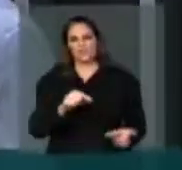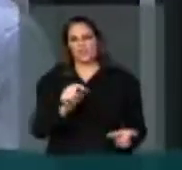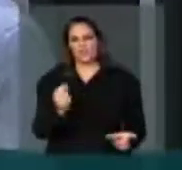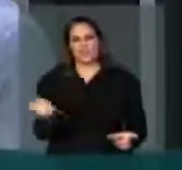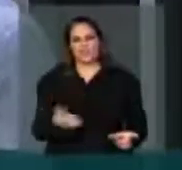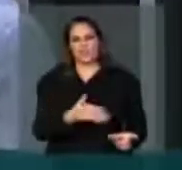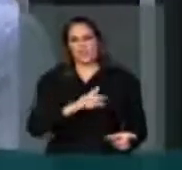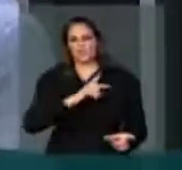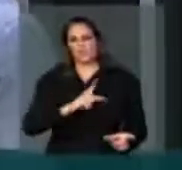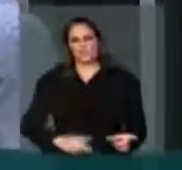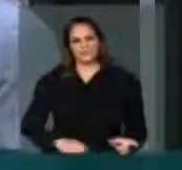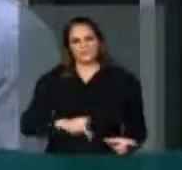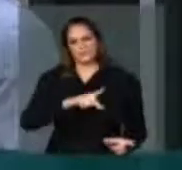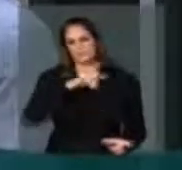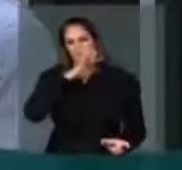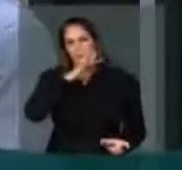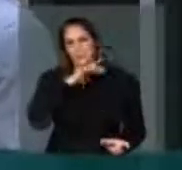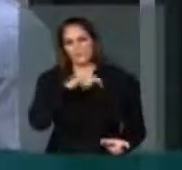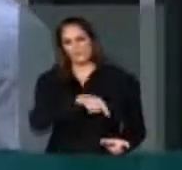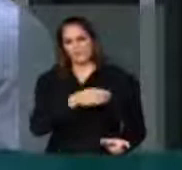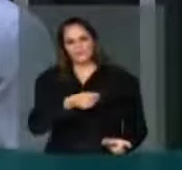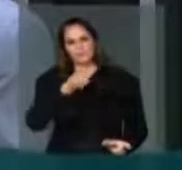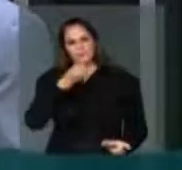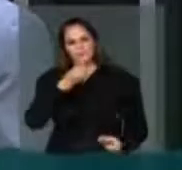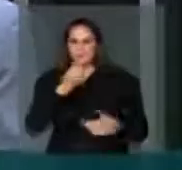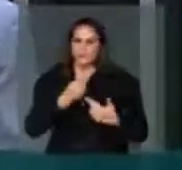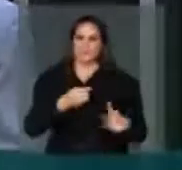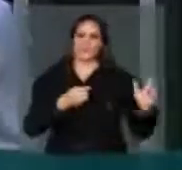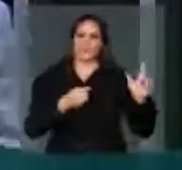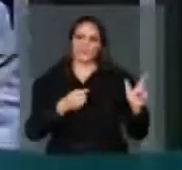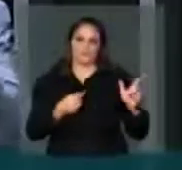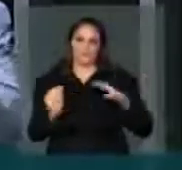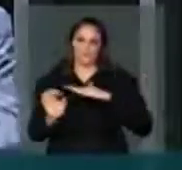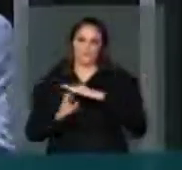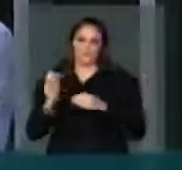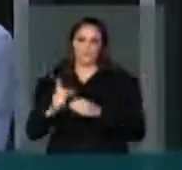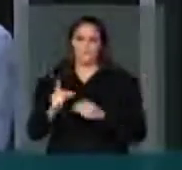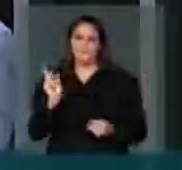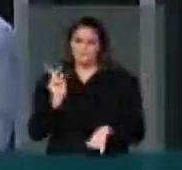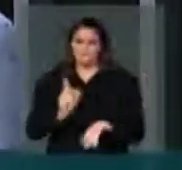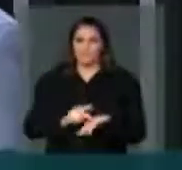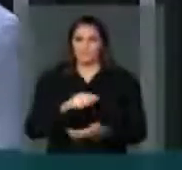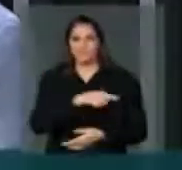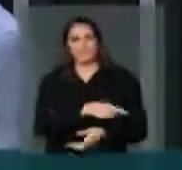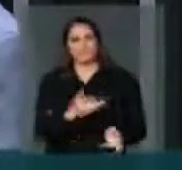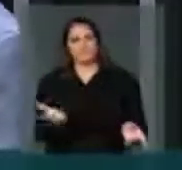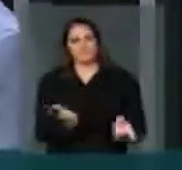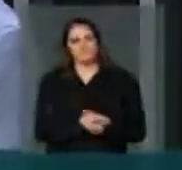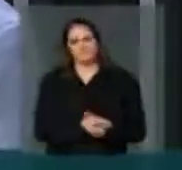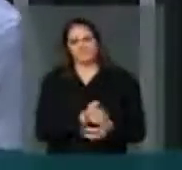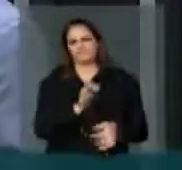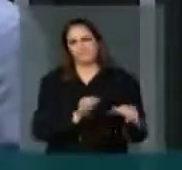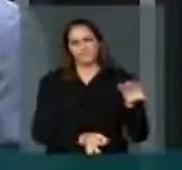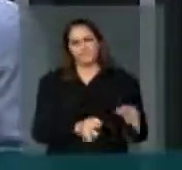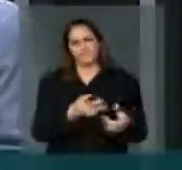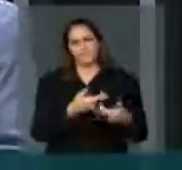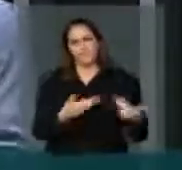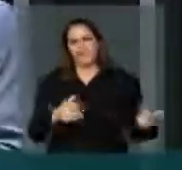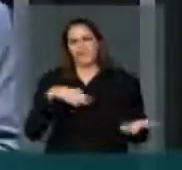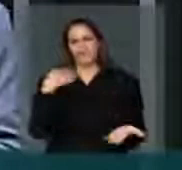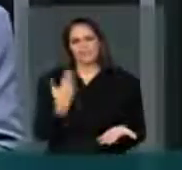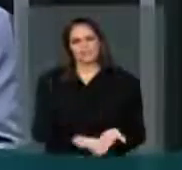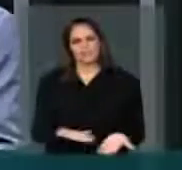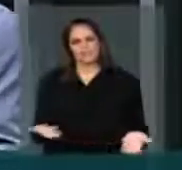da Petrobras, que na verdade deveria estar ela respondendo pelas acusações que lhes foram feitas e até agora não